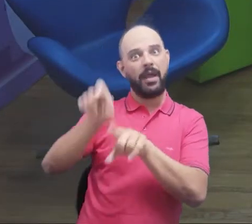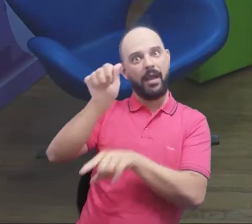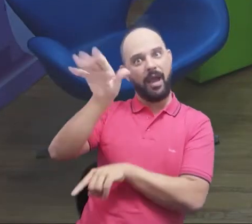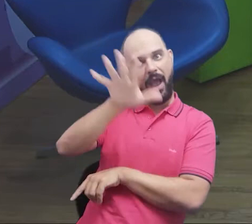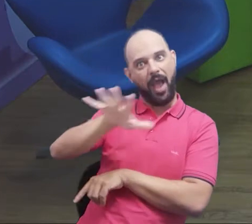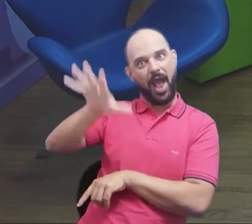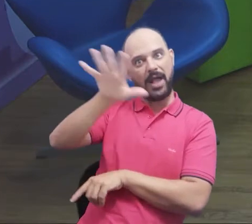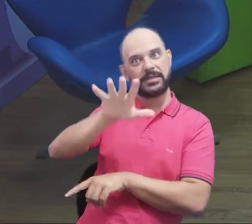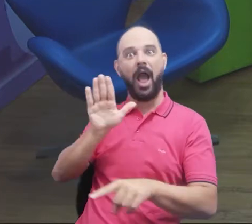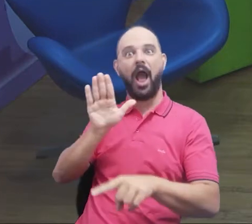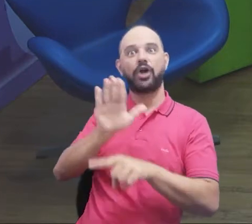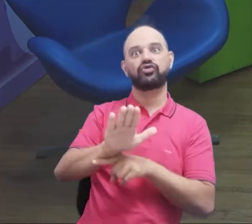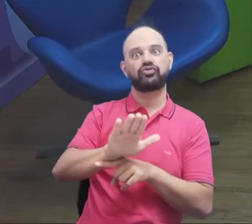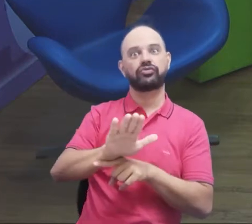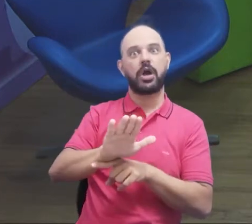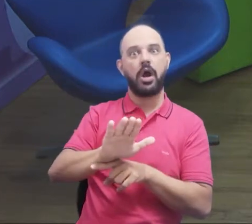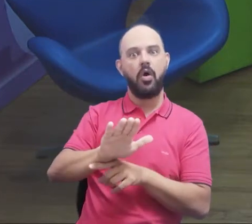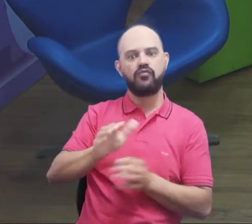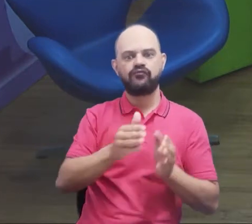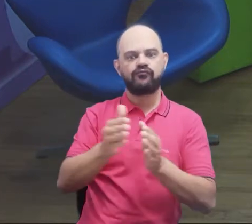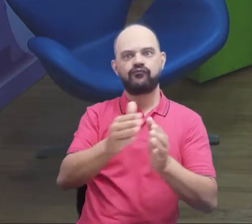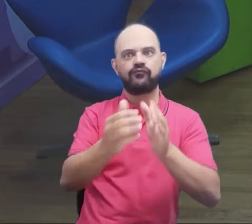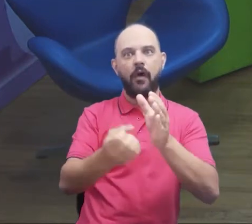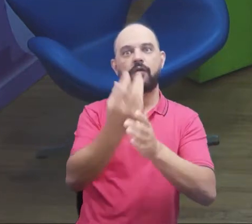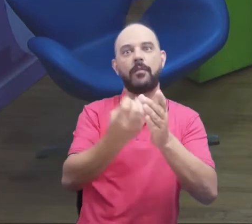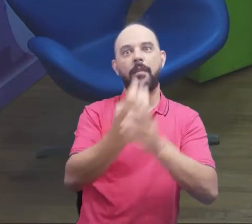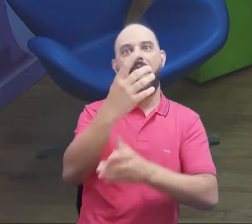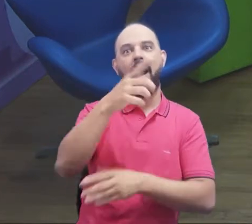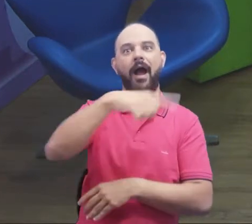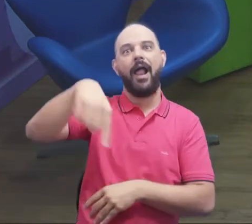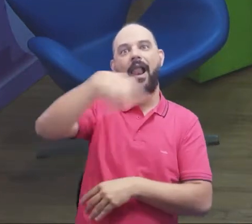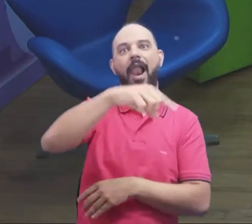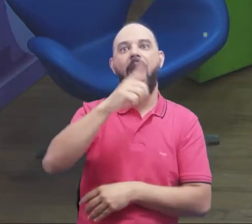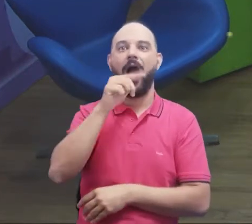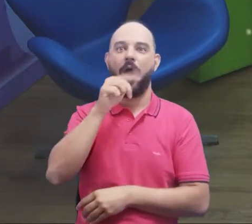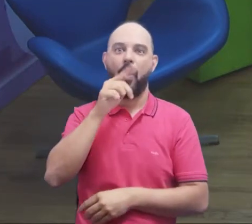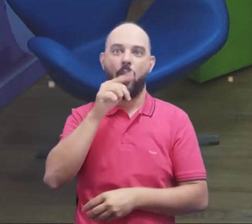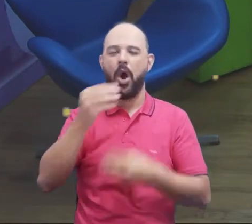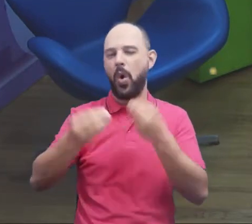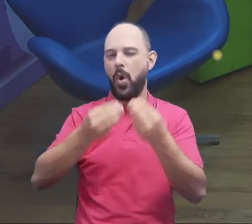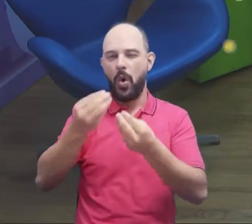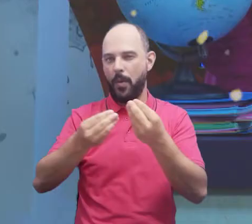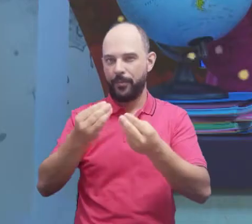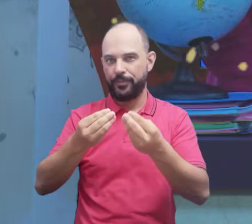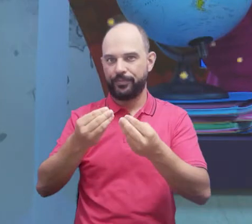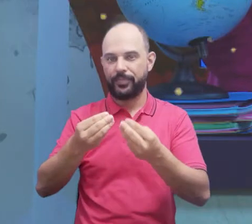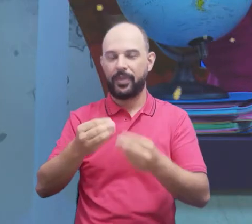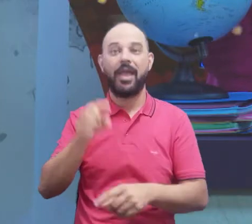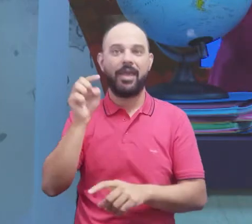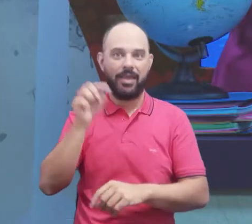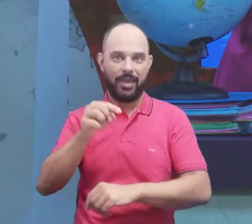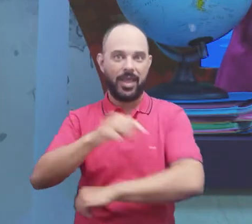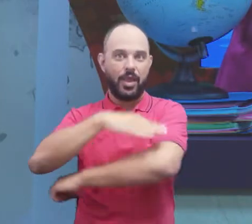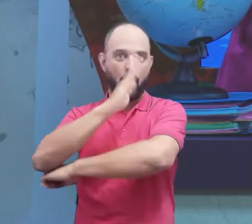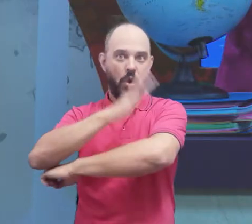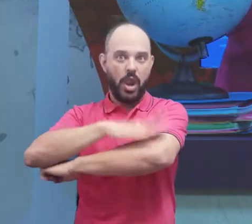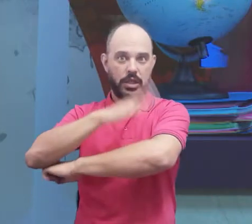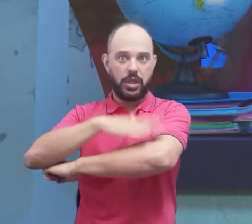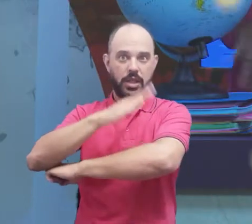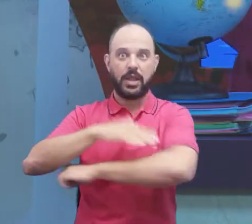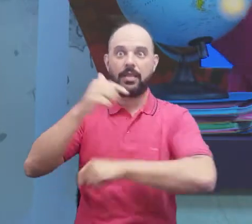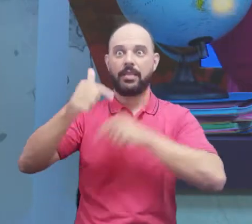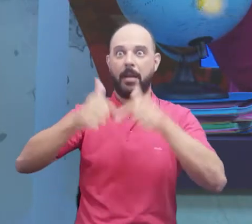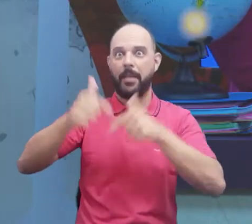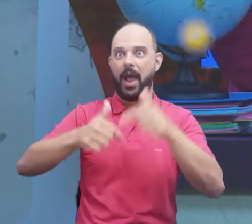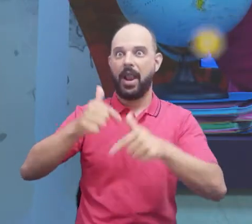isso funciona, o castor é um roedor anfíbio que trabalha de noite. Ele usa os dentes grandões e